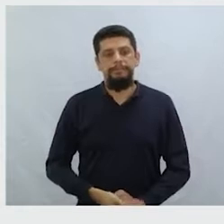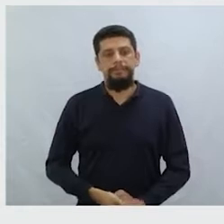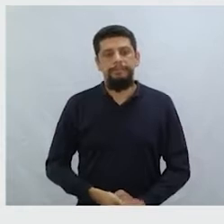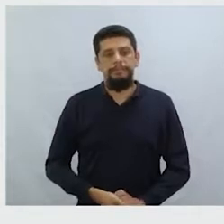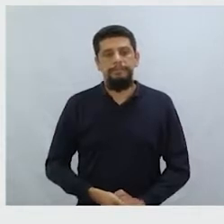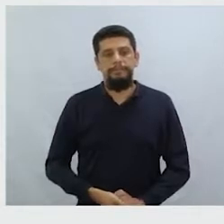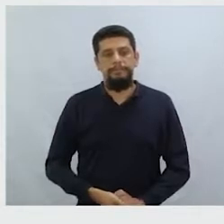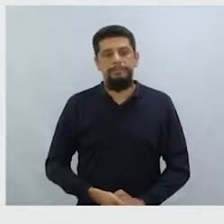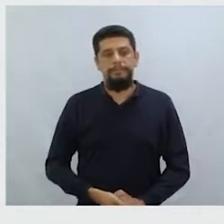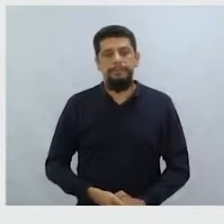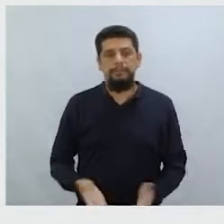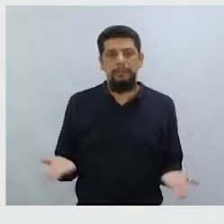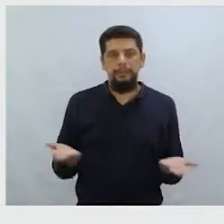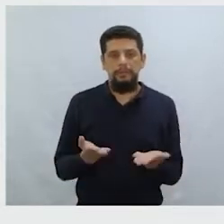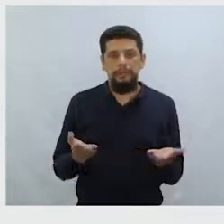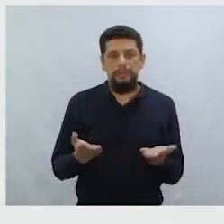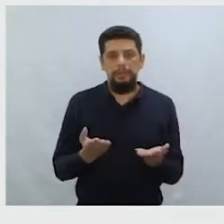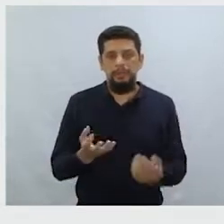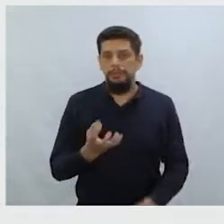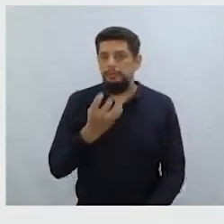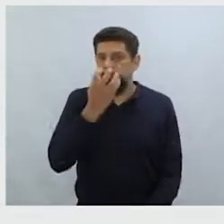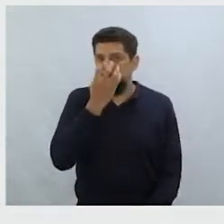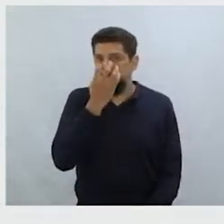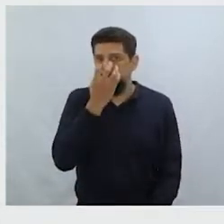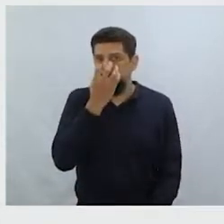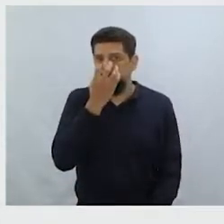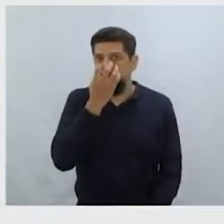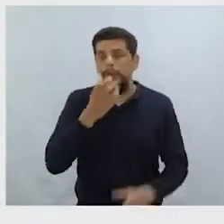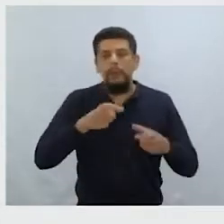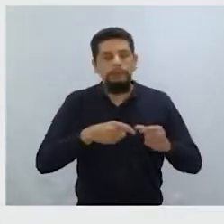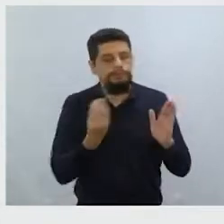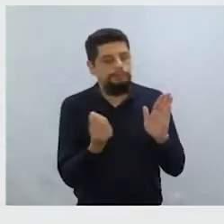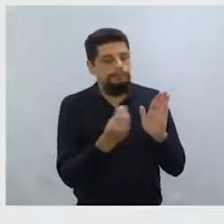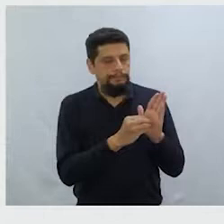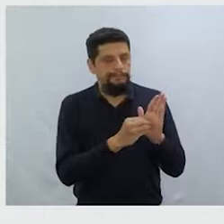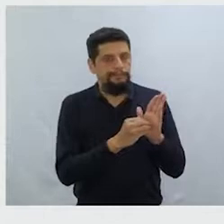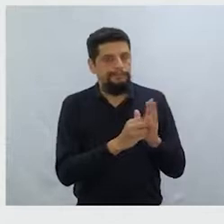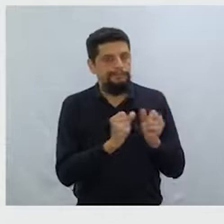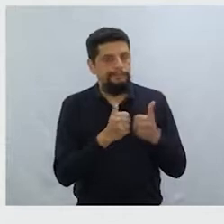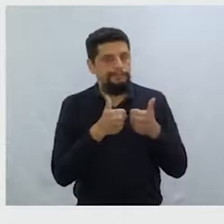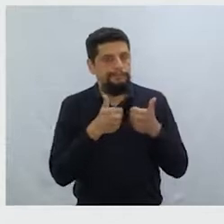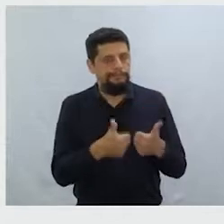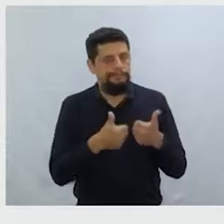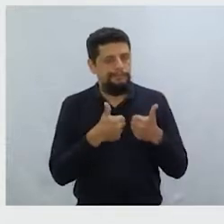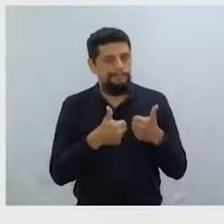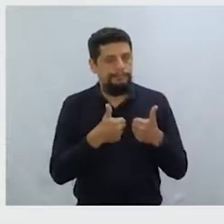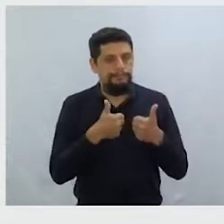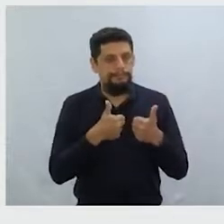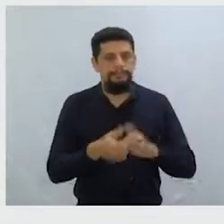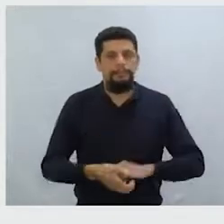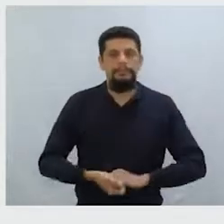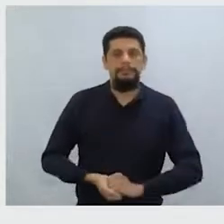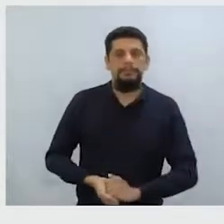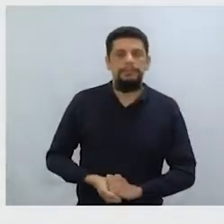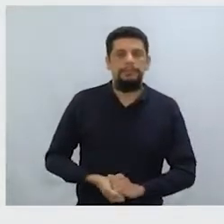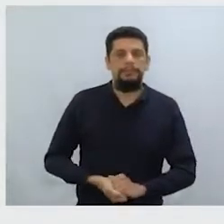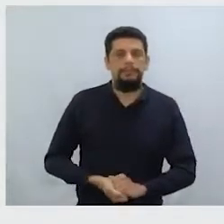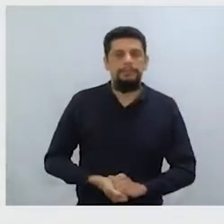Tem que ser o cachorrinho. Onde será que ela vai colocar? Muito bem.